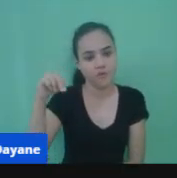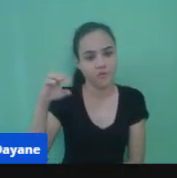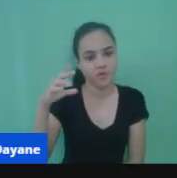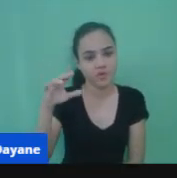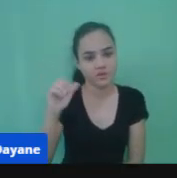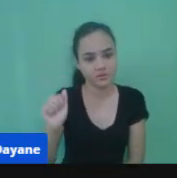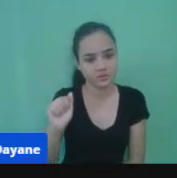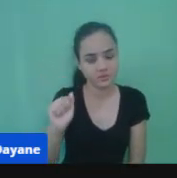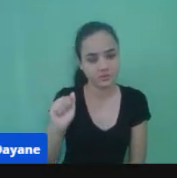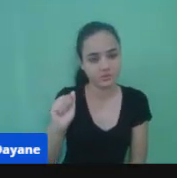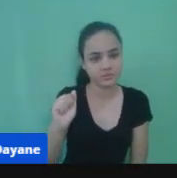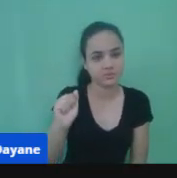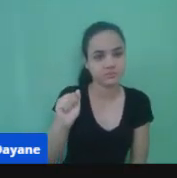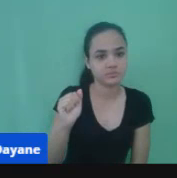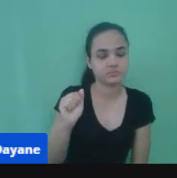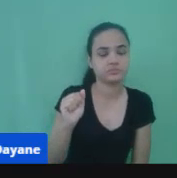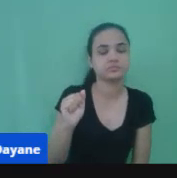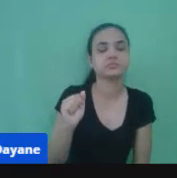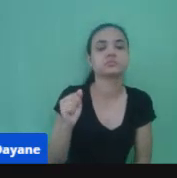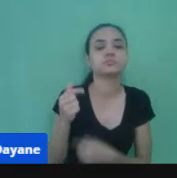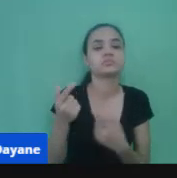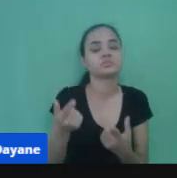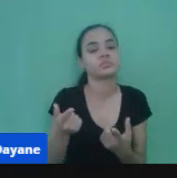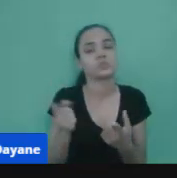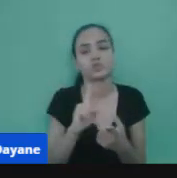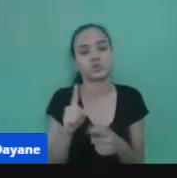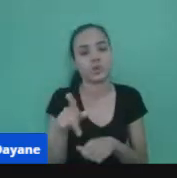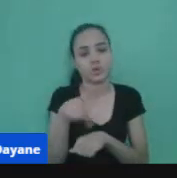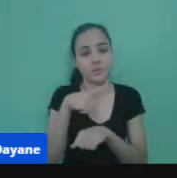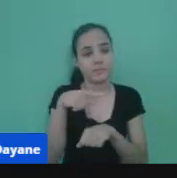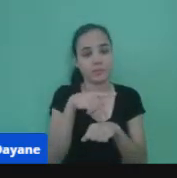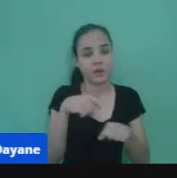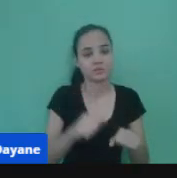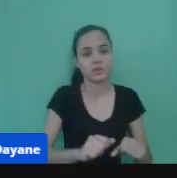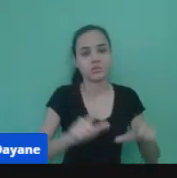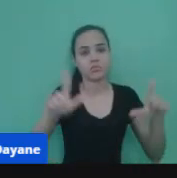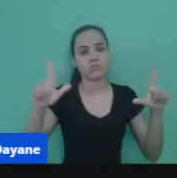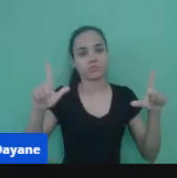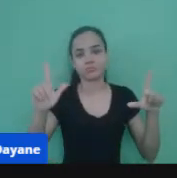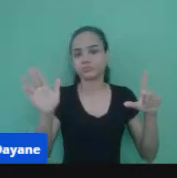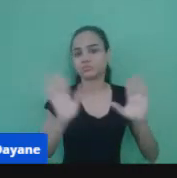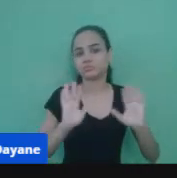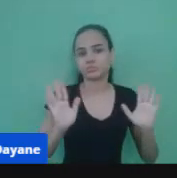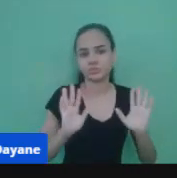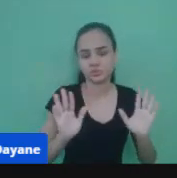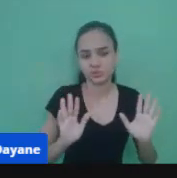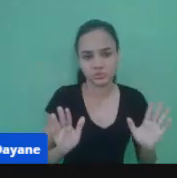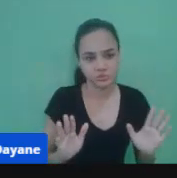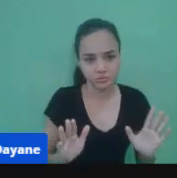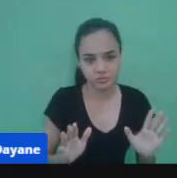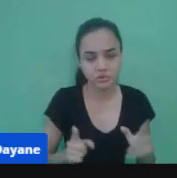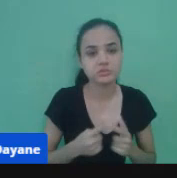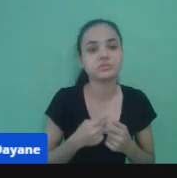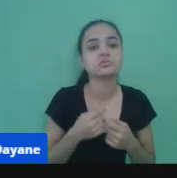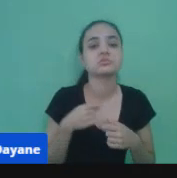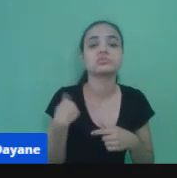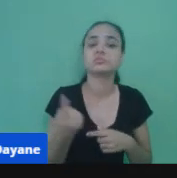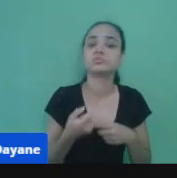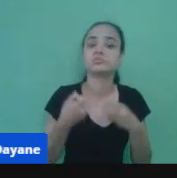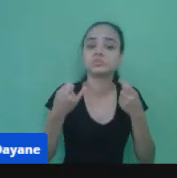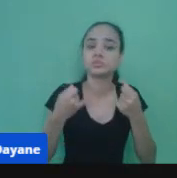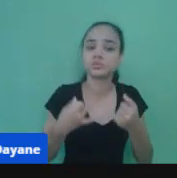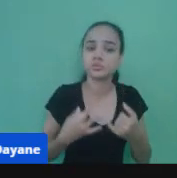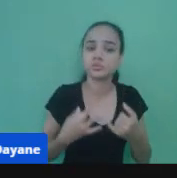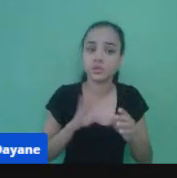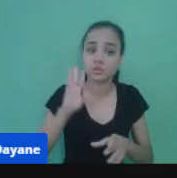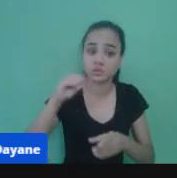na praça e vai exibir filme e isso é permitido. Não, estamos falando aqui dentro das dependências do estabelecimento de ensino. Então, se